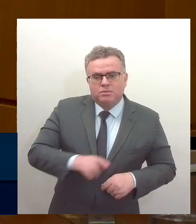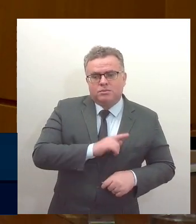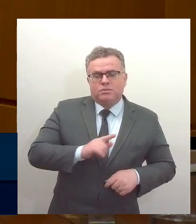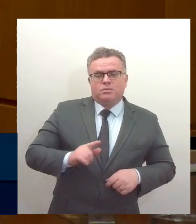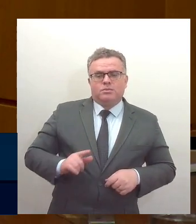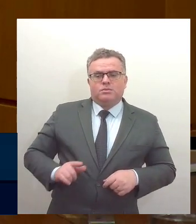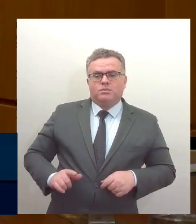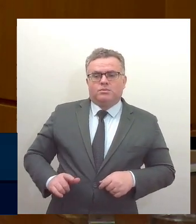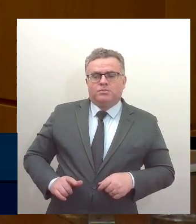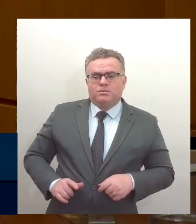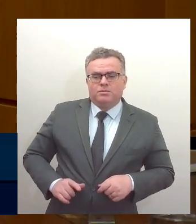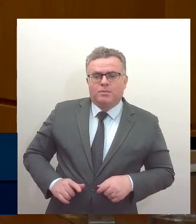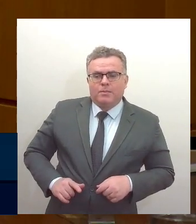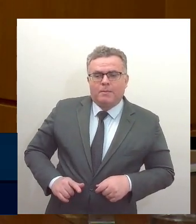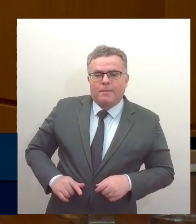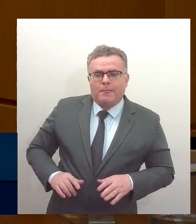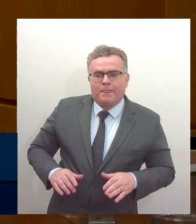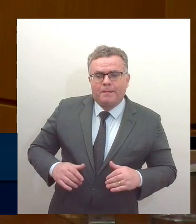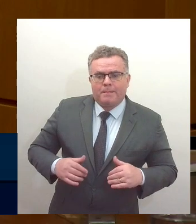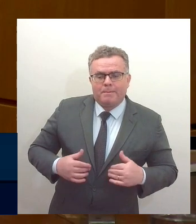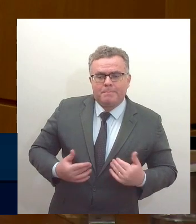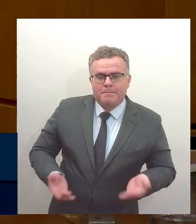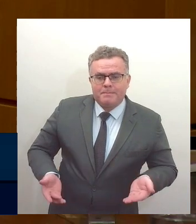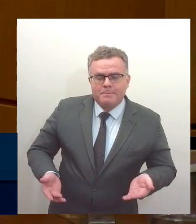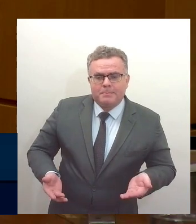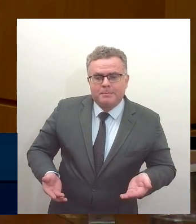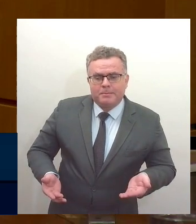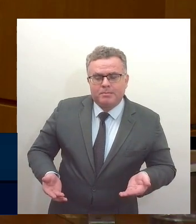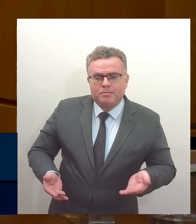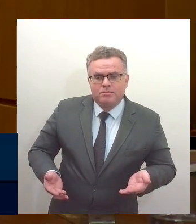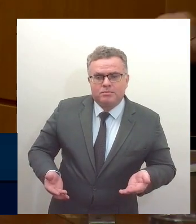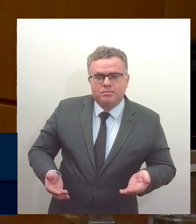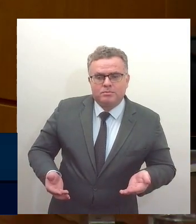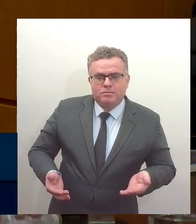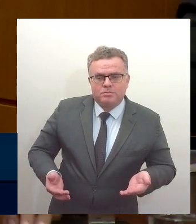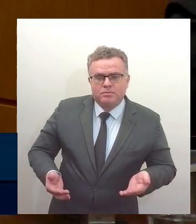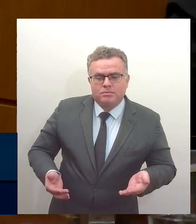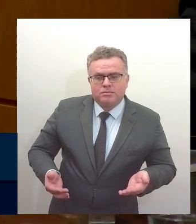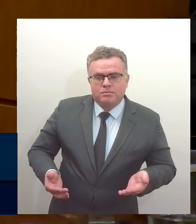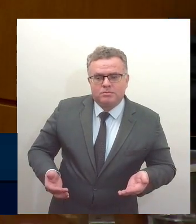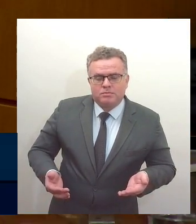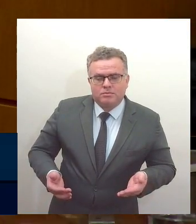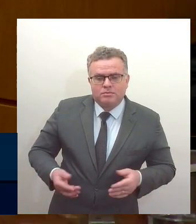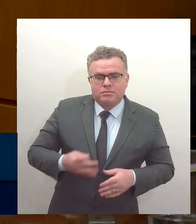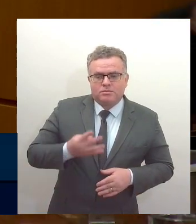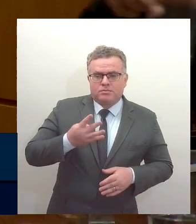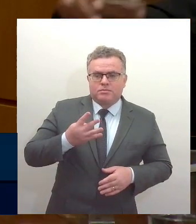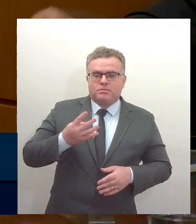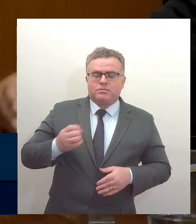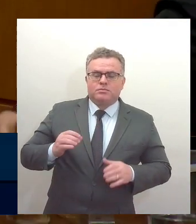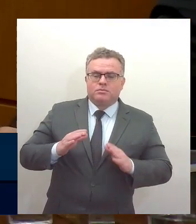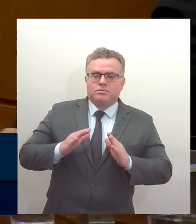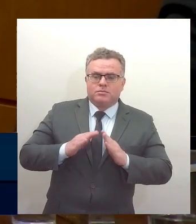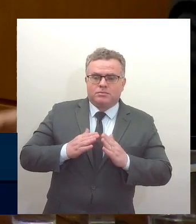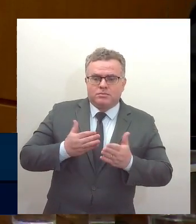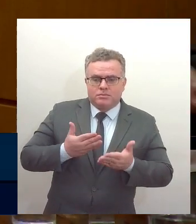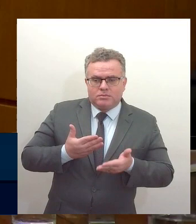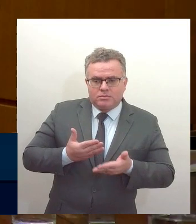contemplou 40 escolas do nosso estado com reforma,